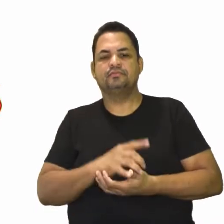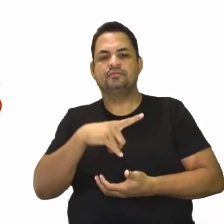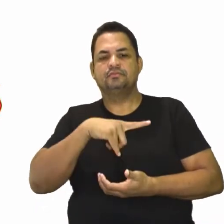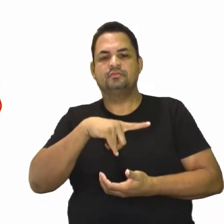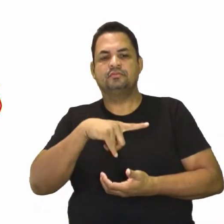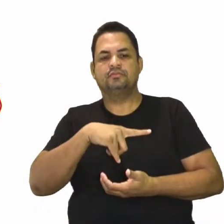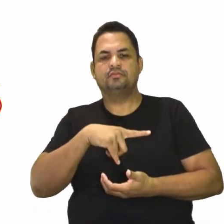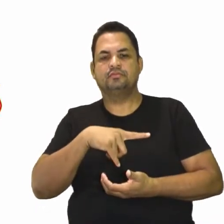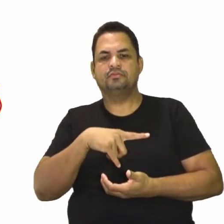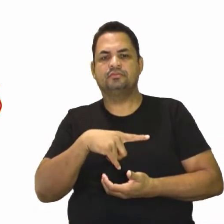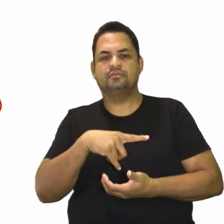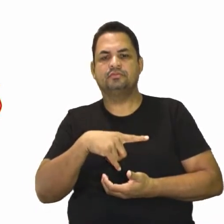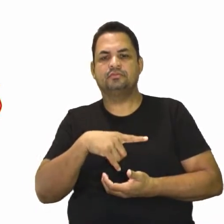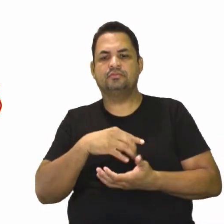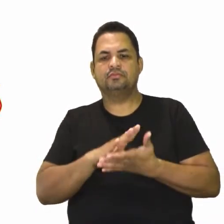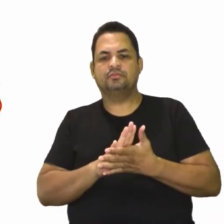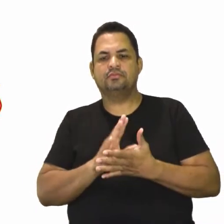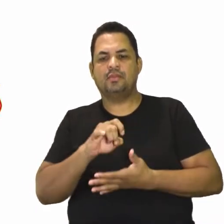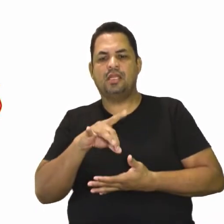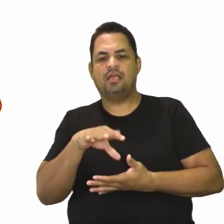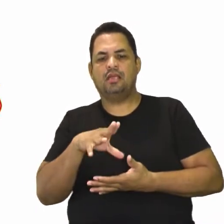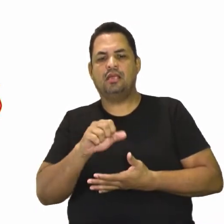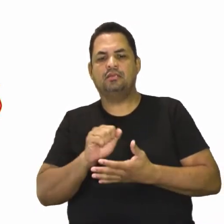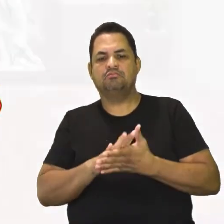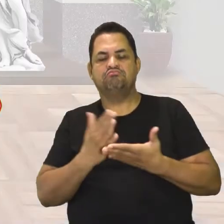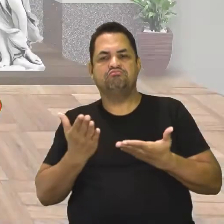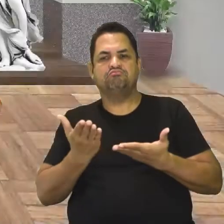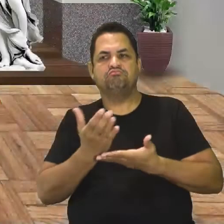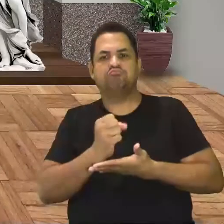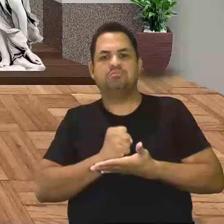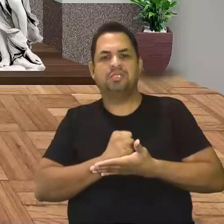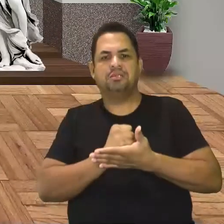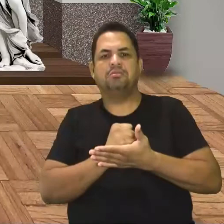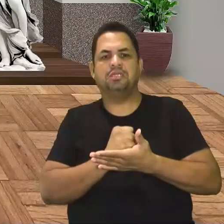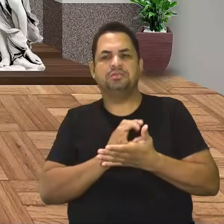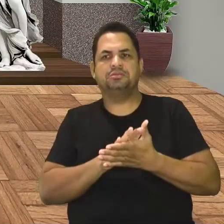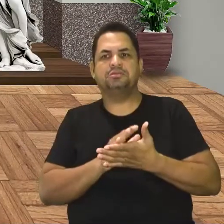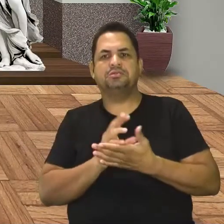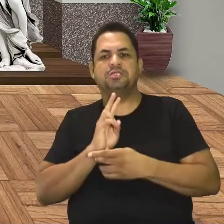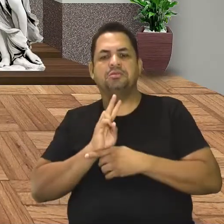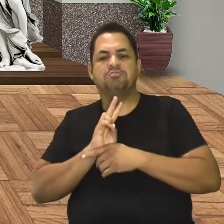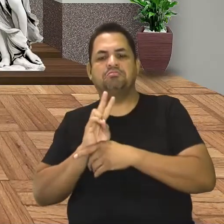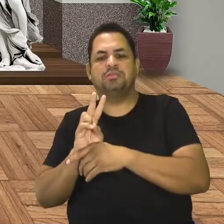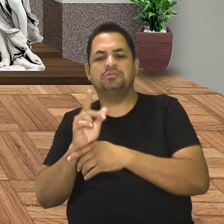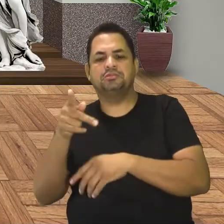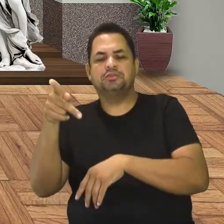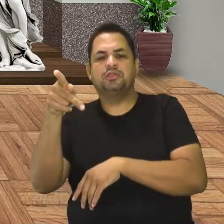ter é um milagre à base de empréstimos internacionais.